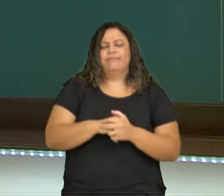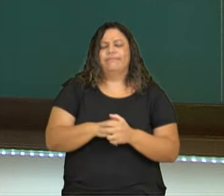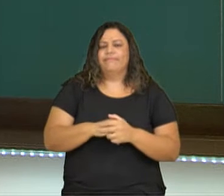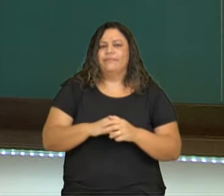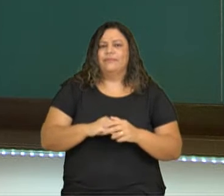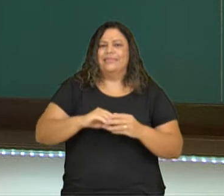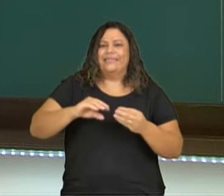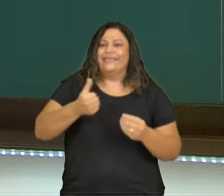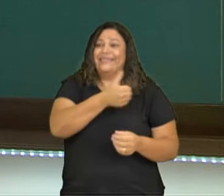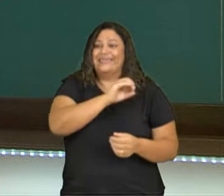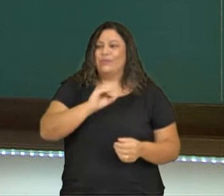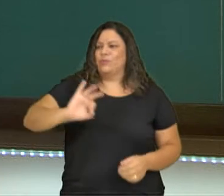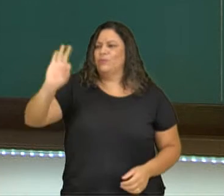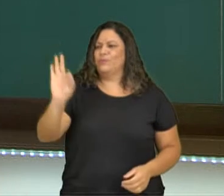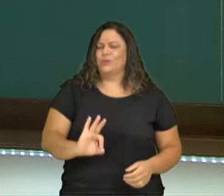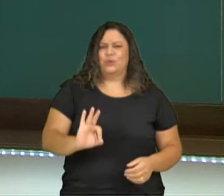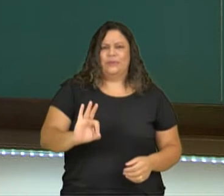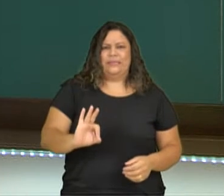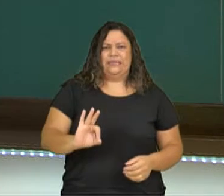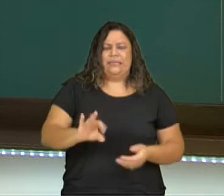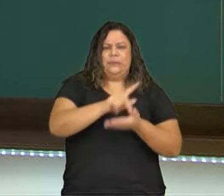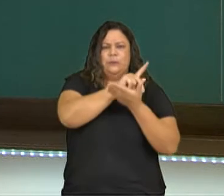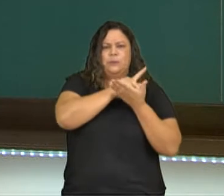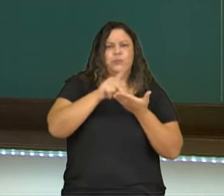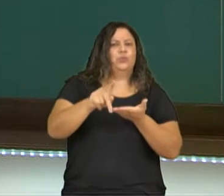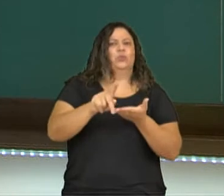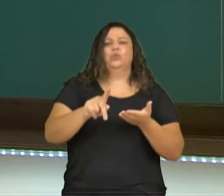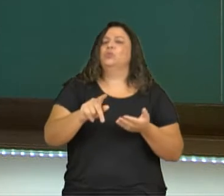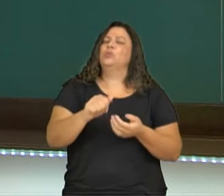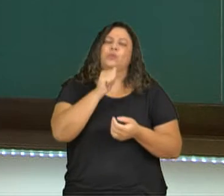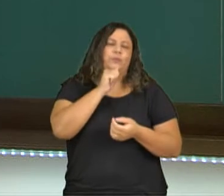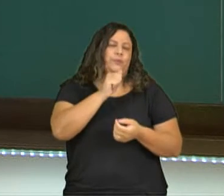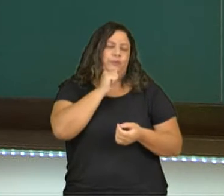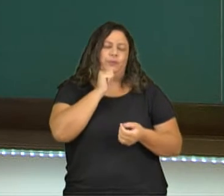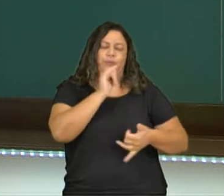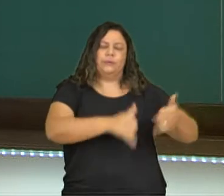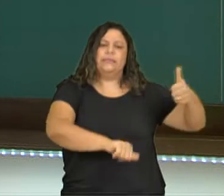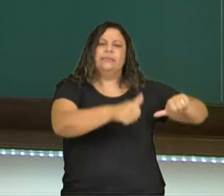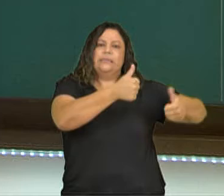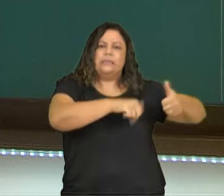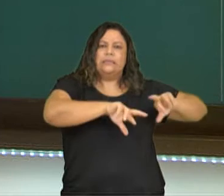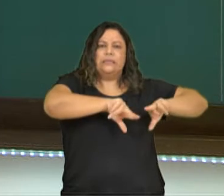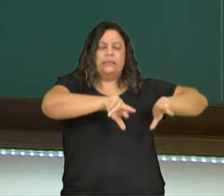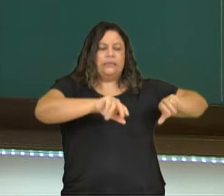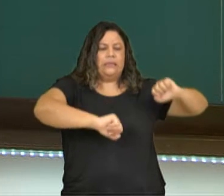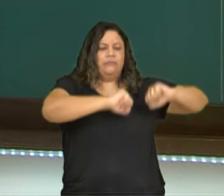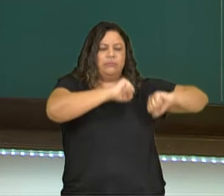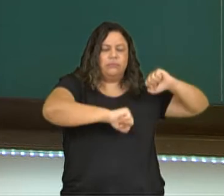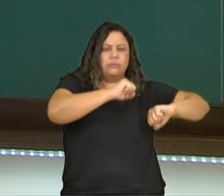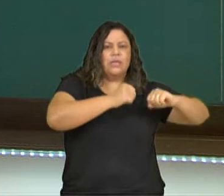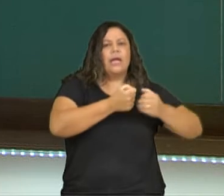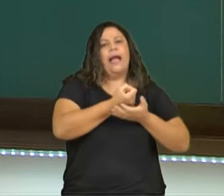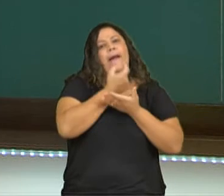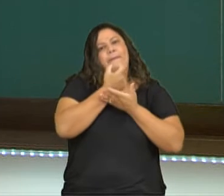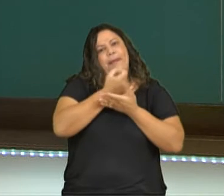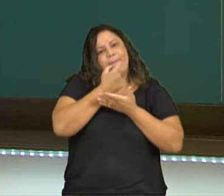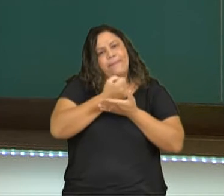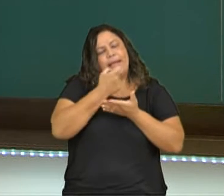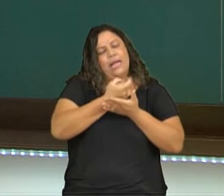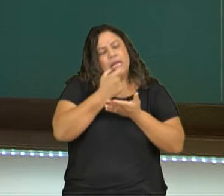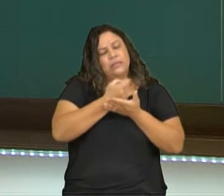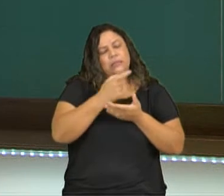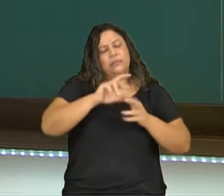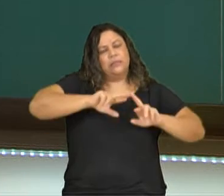impureza. Mas veja, na indústria farmacêutica, isso precisa ser muito bem estudado, porque o reagente precisa estar